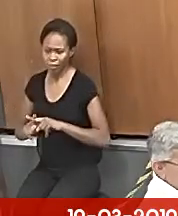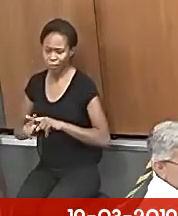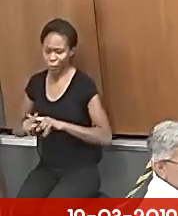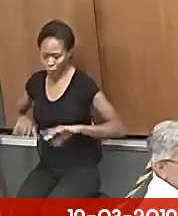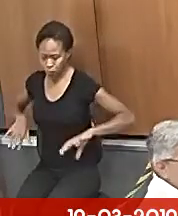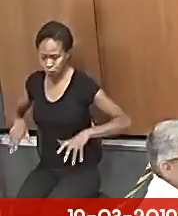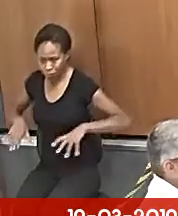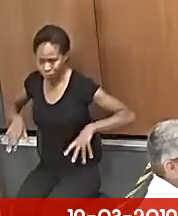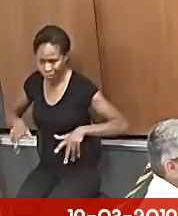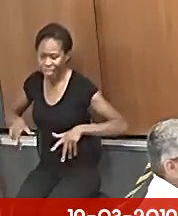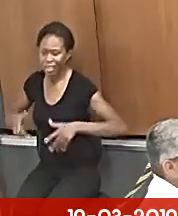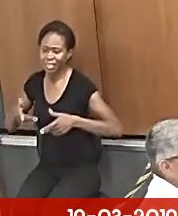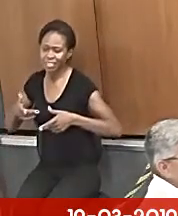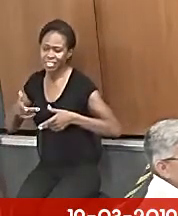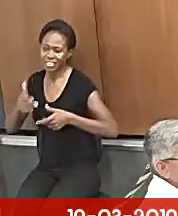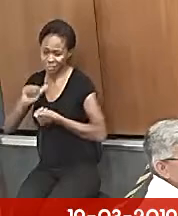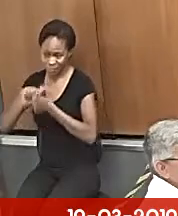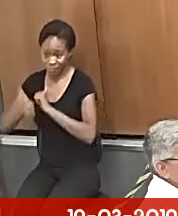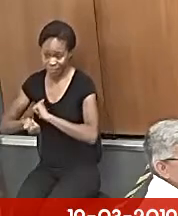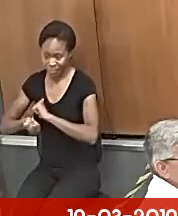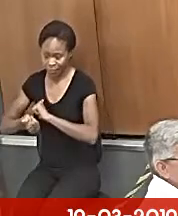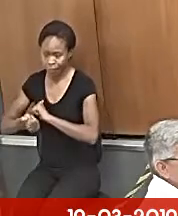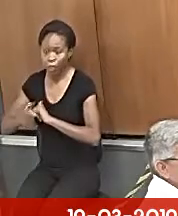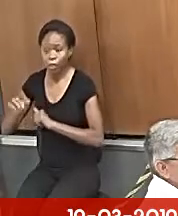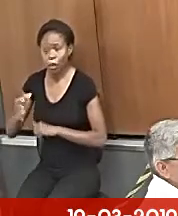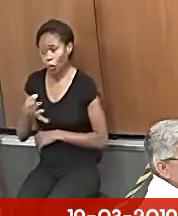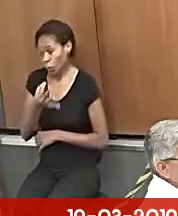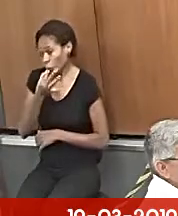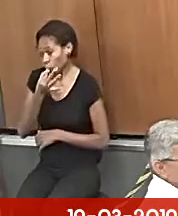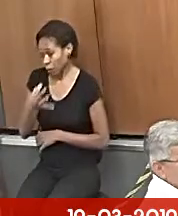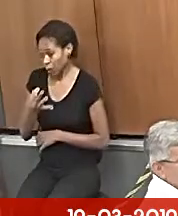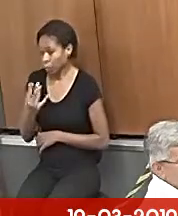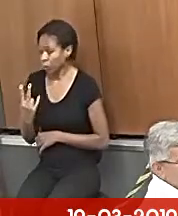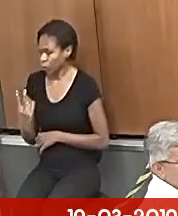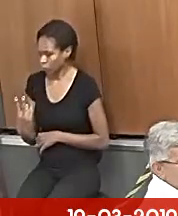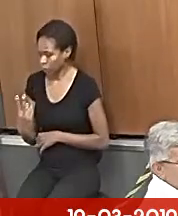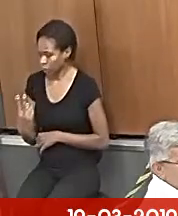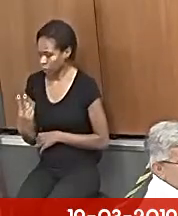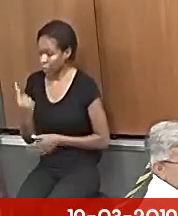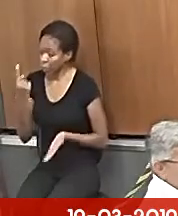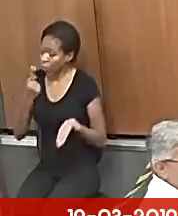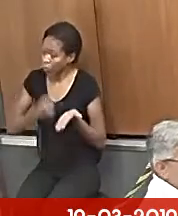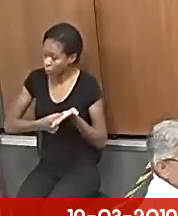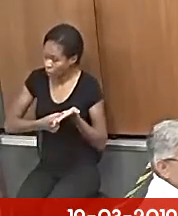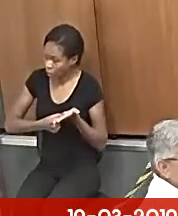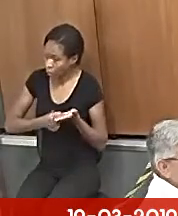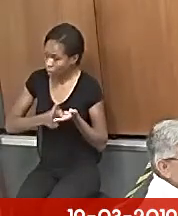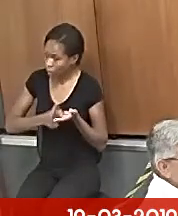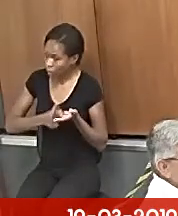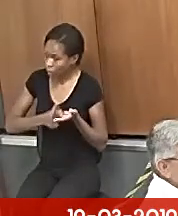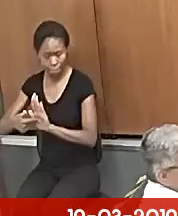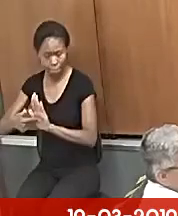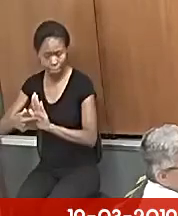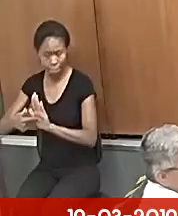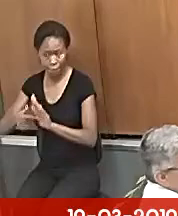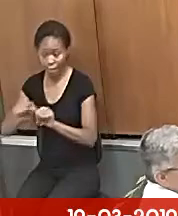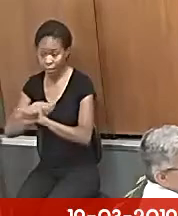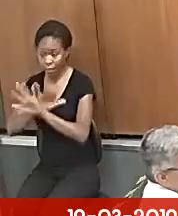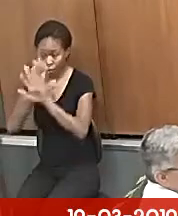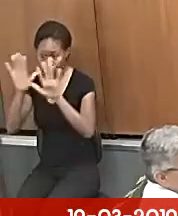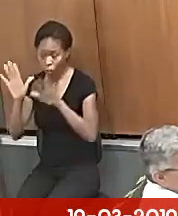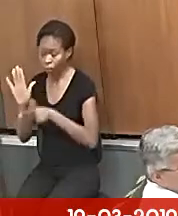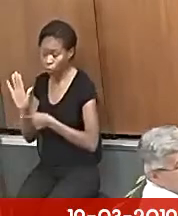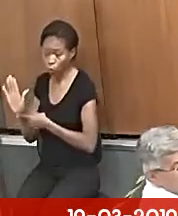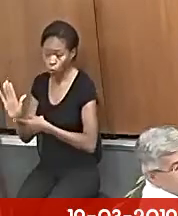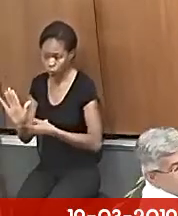teria duas sugestões não é que a gente pudesse marcar uma audiência e poder trazer a hospedar as modalidades